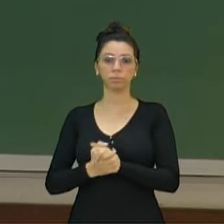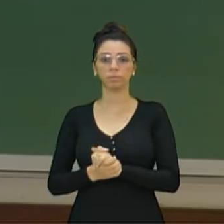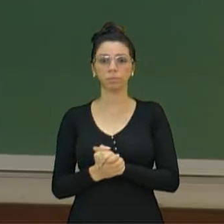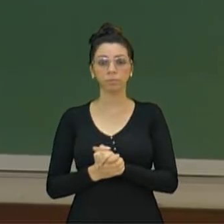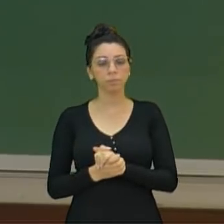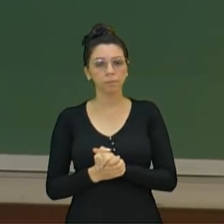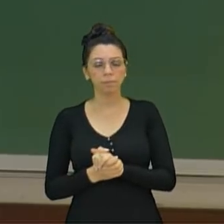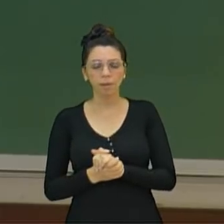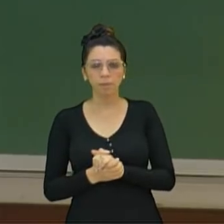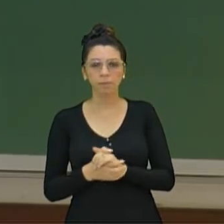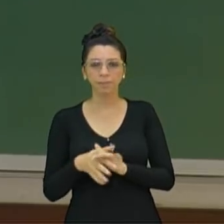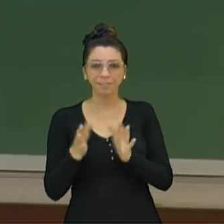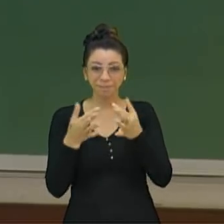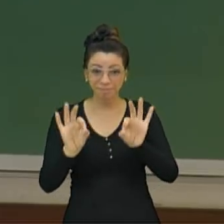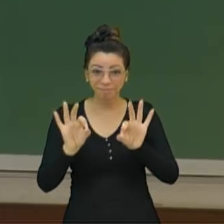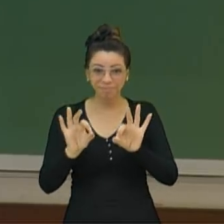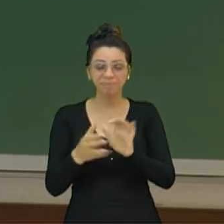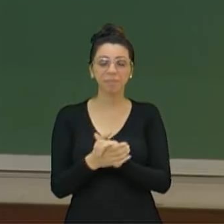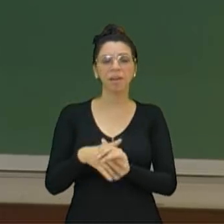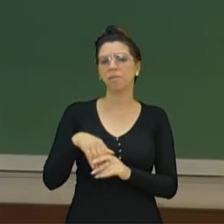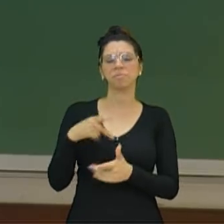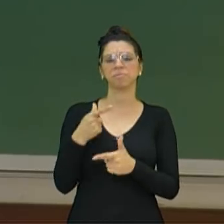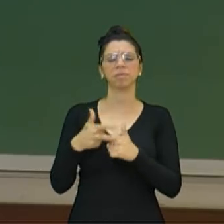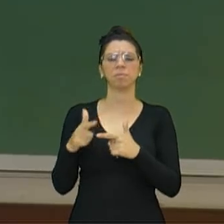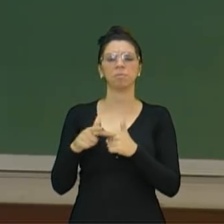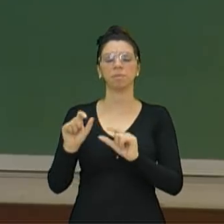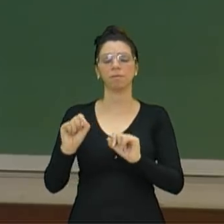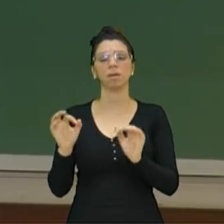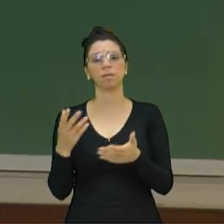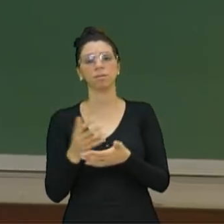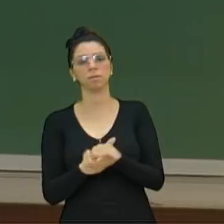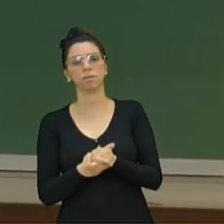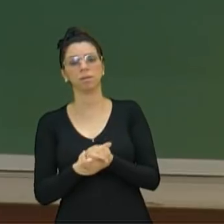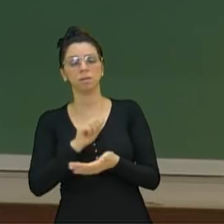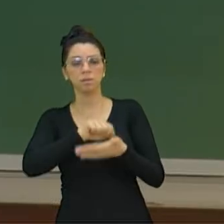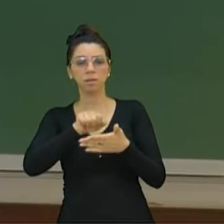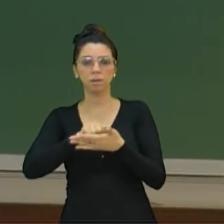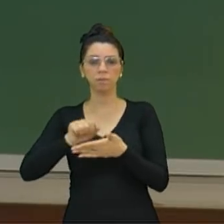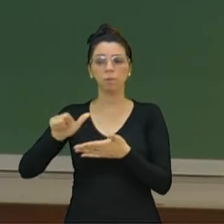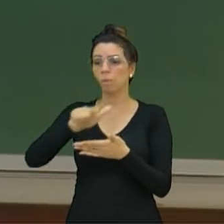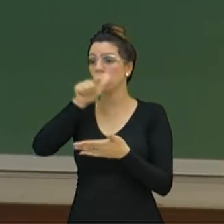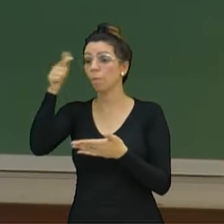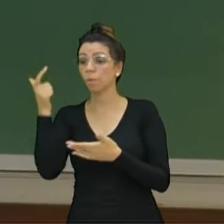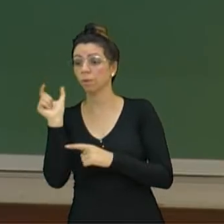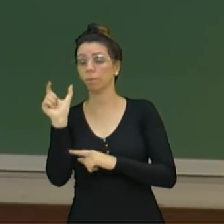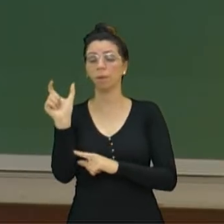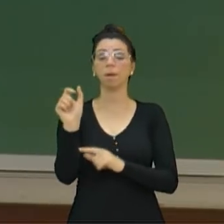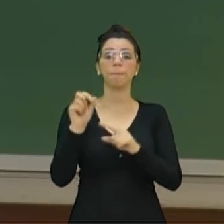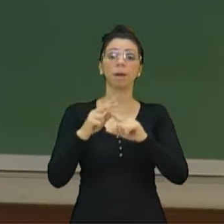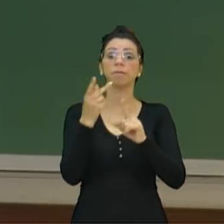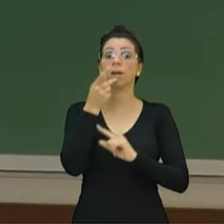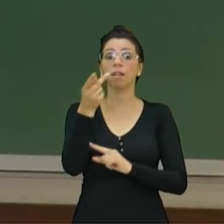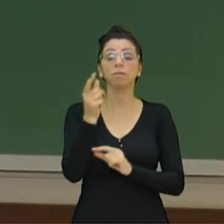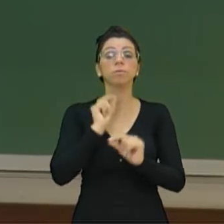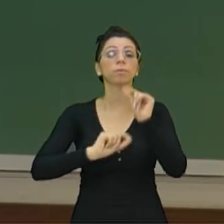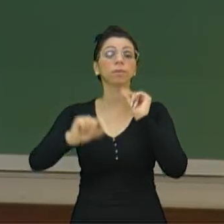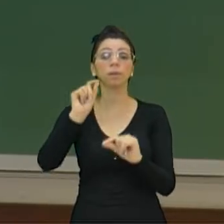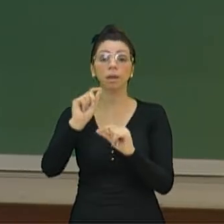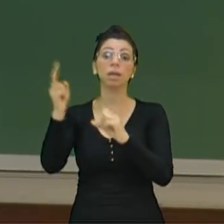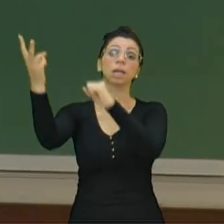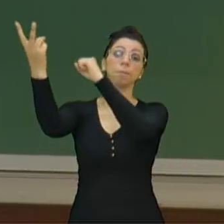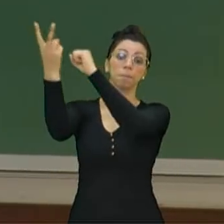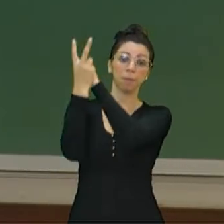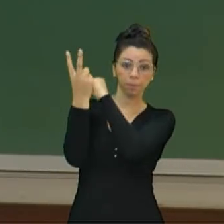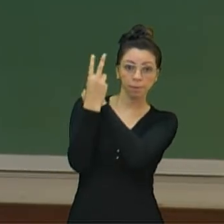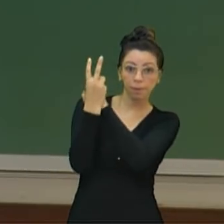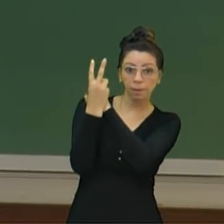você acertou o exercício? Não tem problema se você escreveu com outras palavras, mas dizendo que protege. Então, a ideia é a mesma,